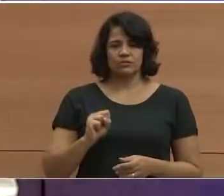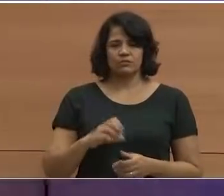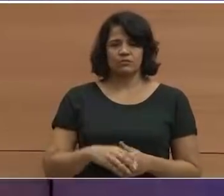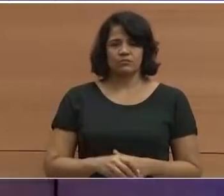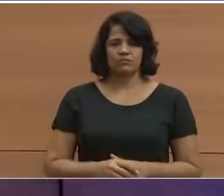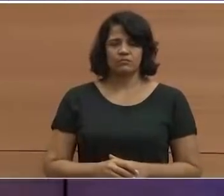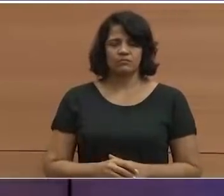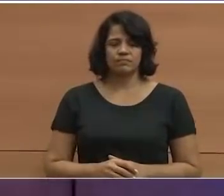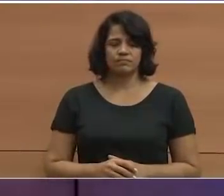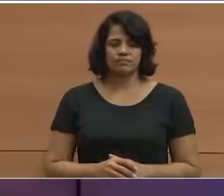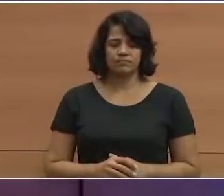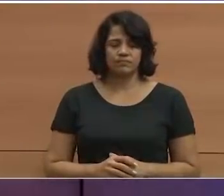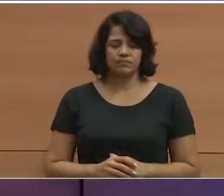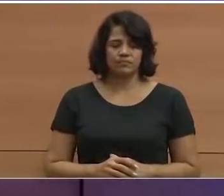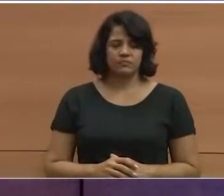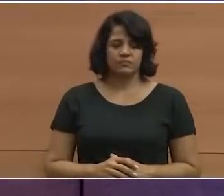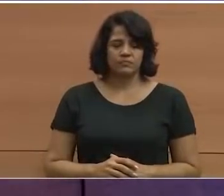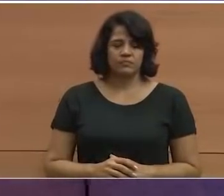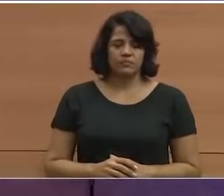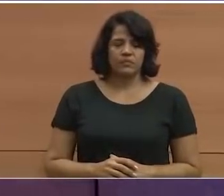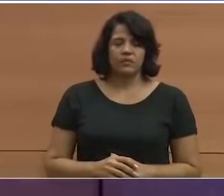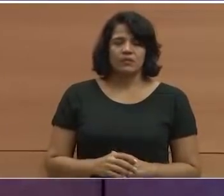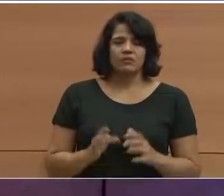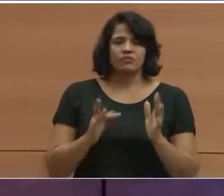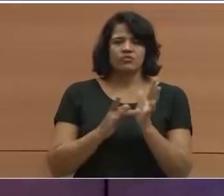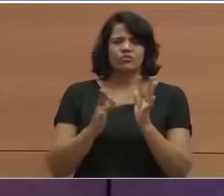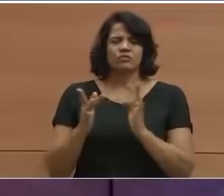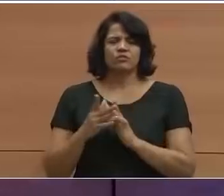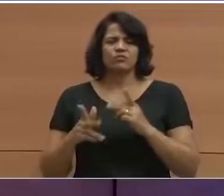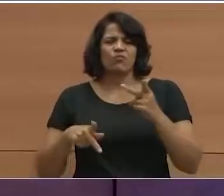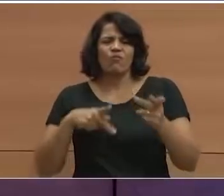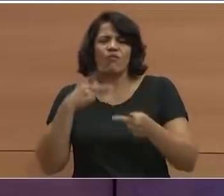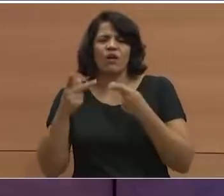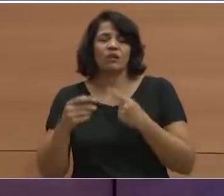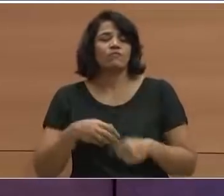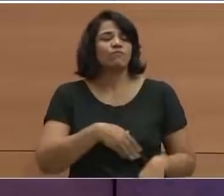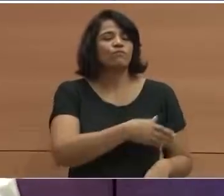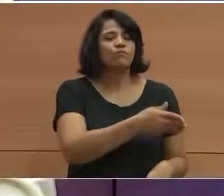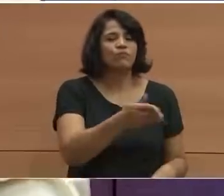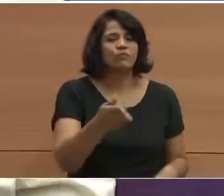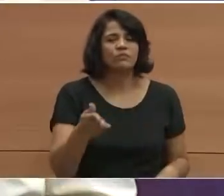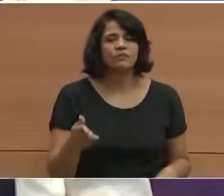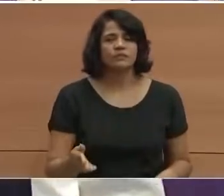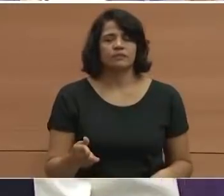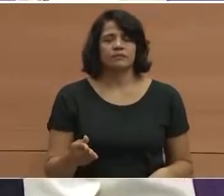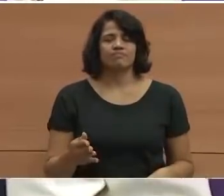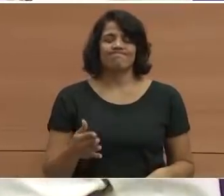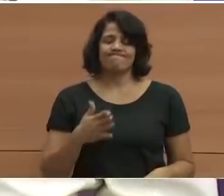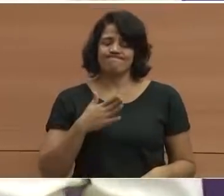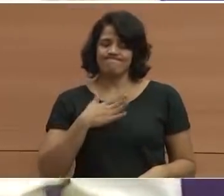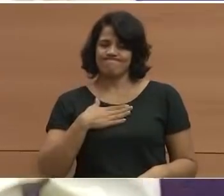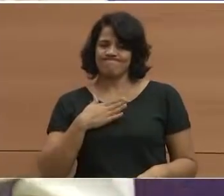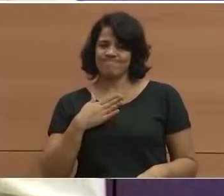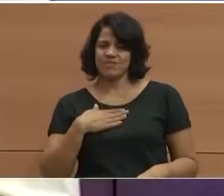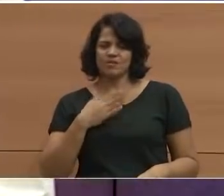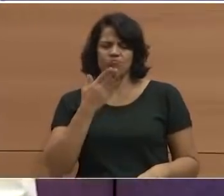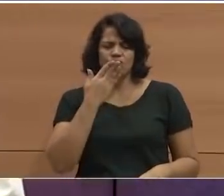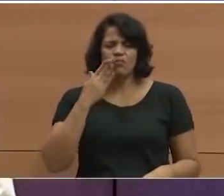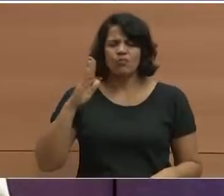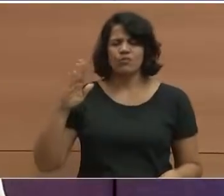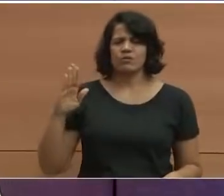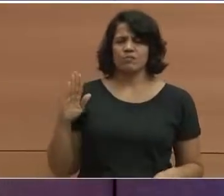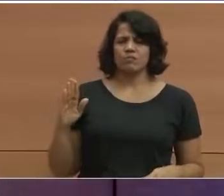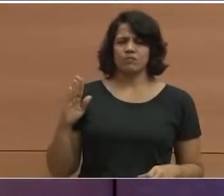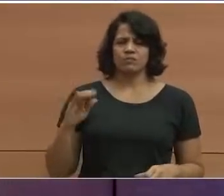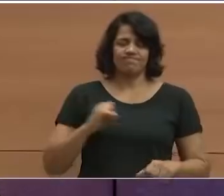sereis minhas testemunhas, não é isso? Tanto em Jerusalém como toda a